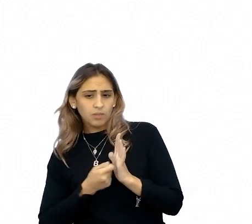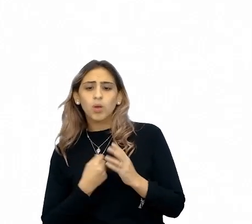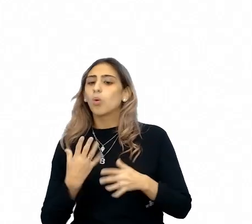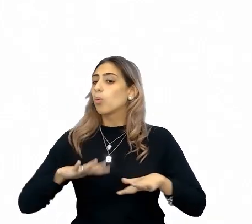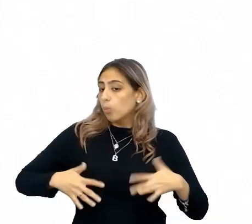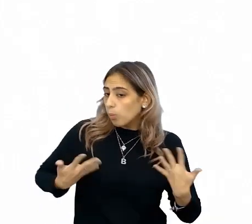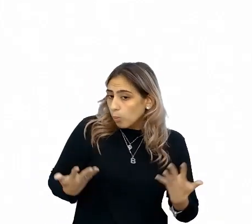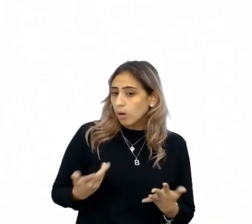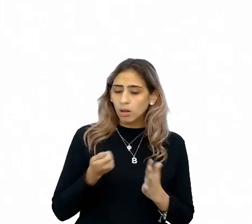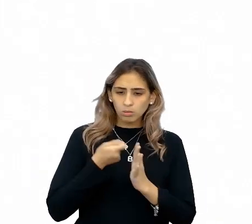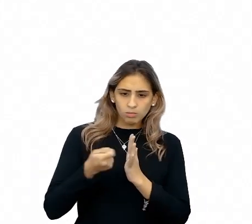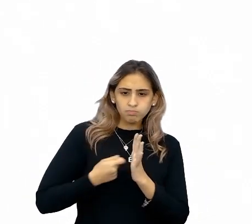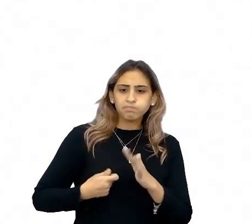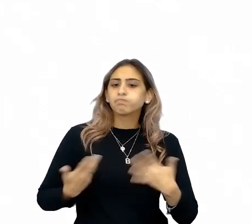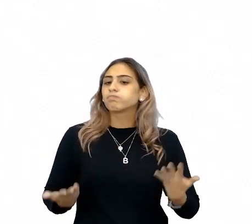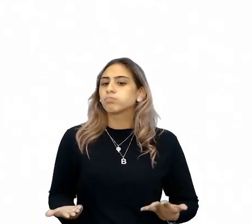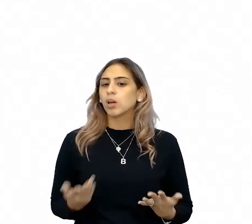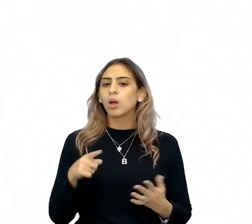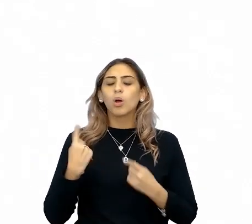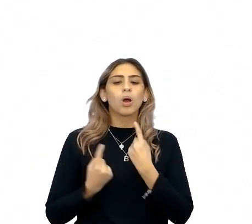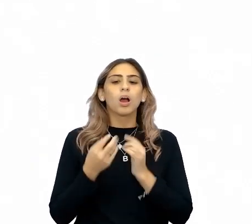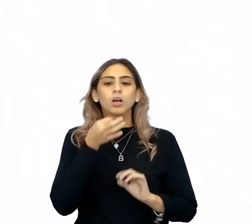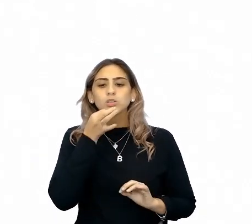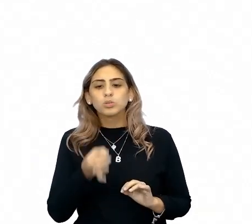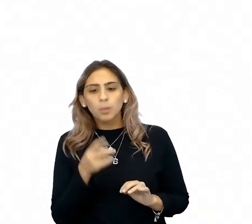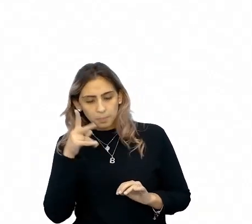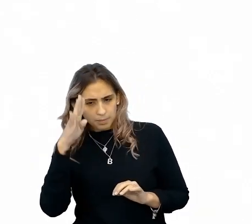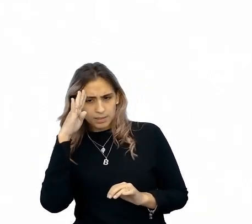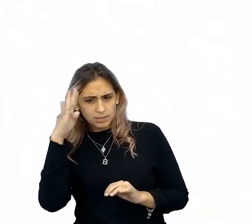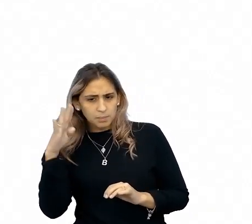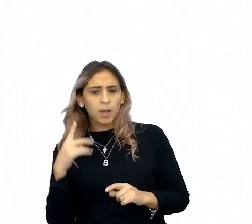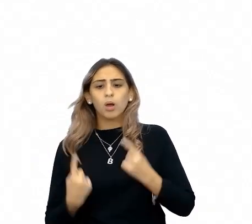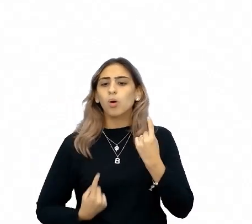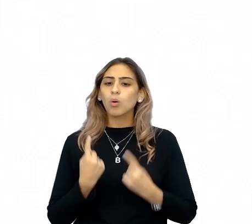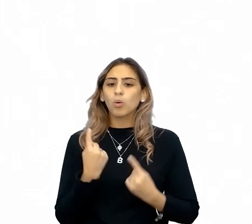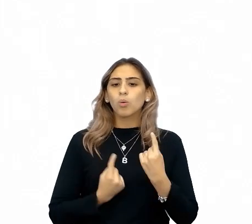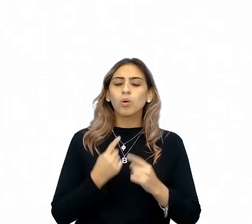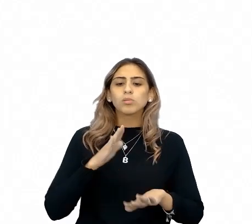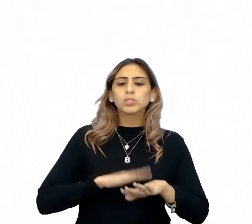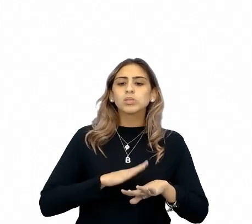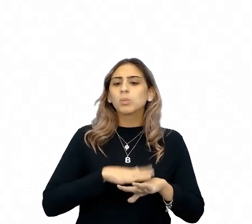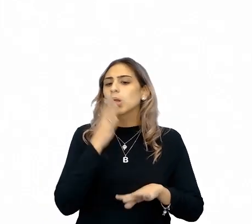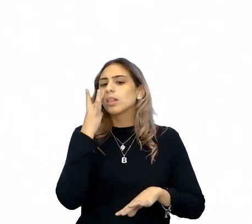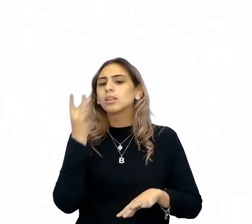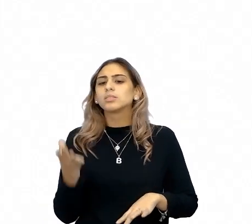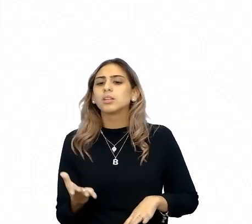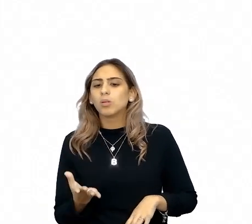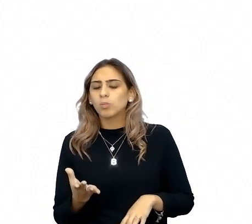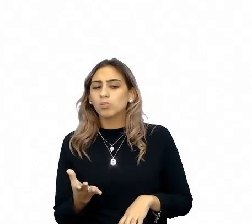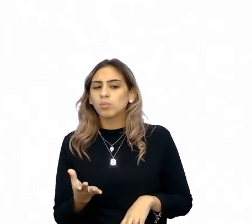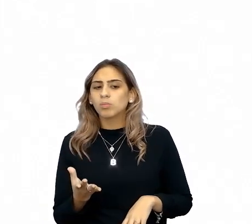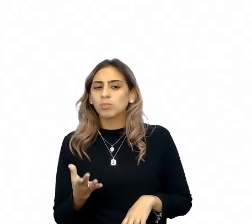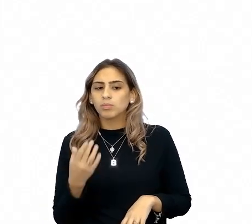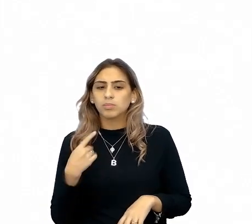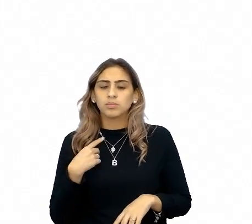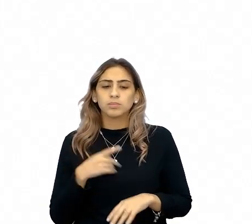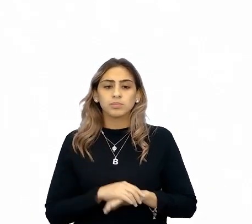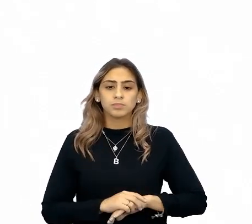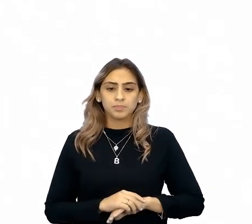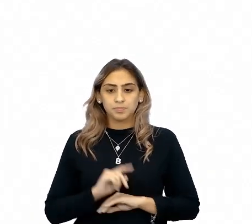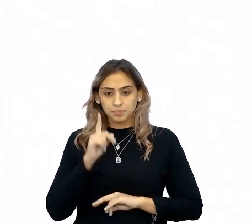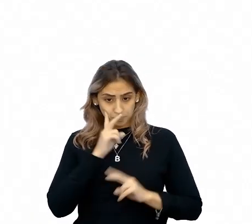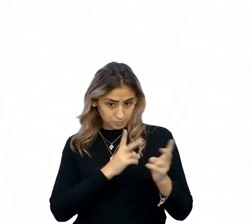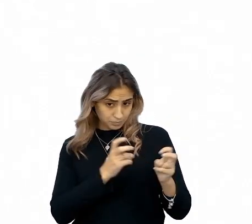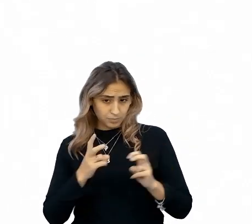quando foi escrita, qual o assunto principal e o que mais chamou sua atenção. Notem que,